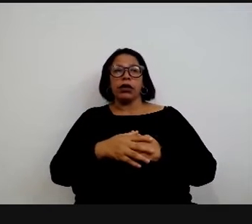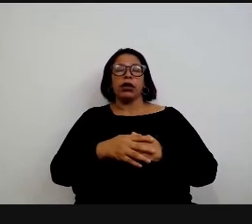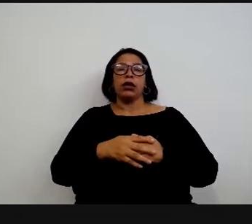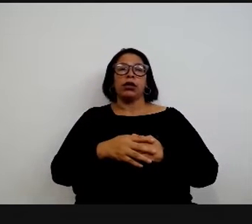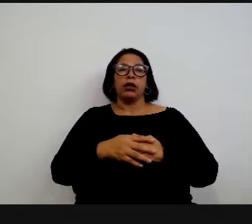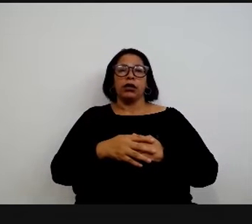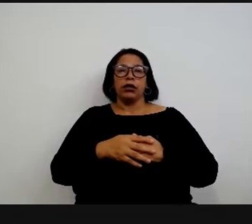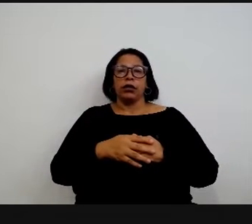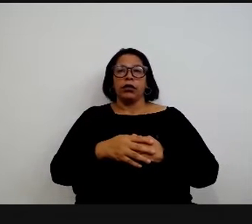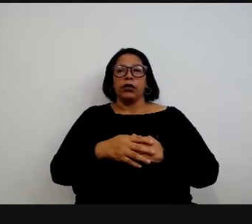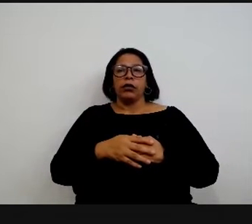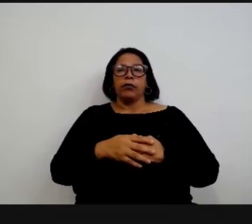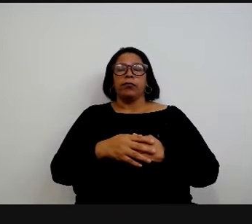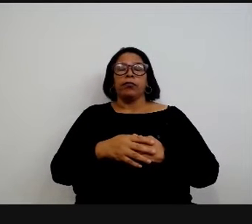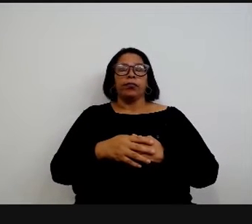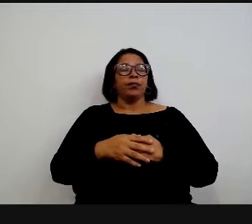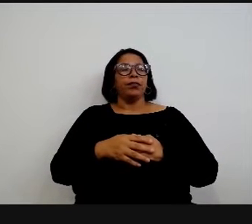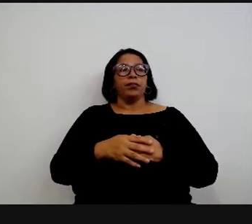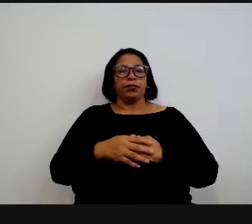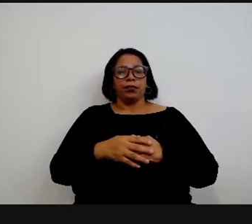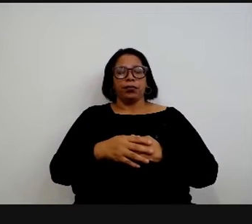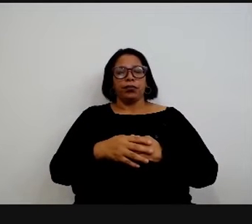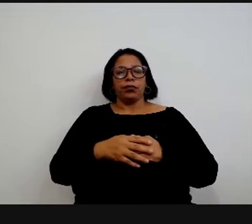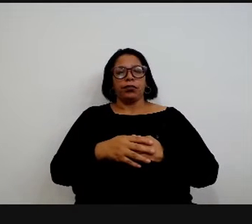para o encerramento desse momento.